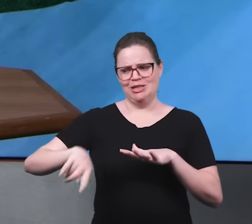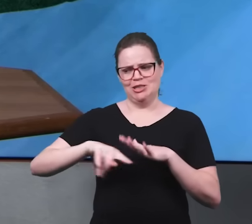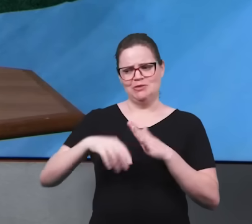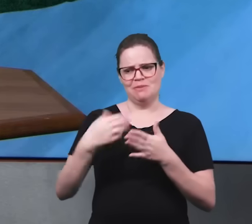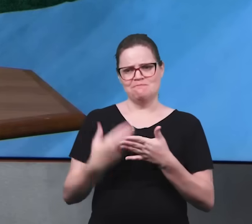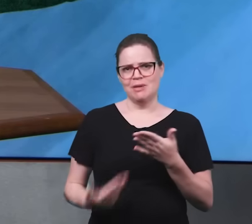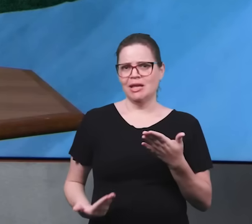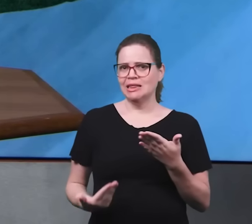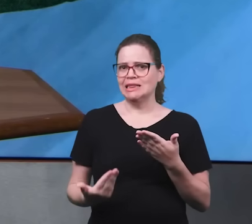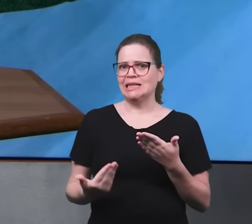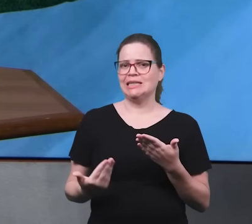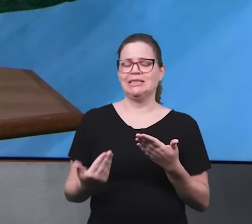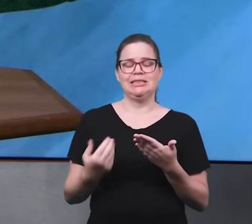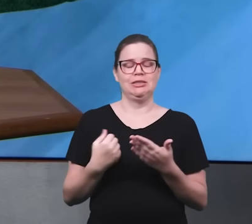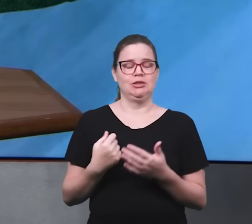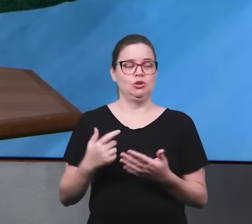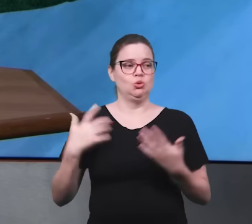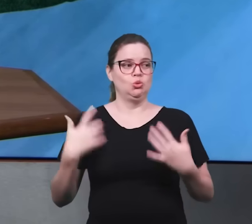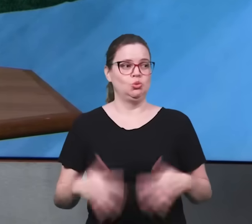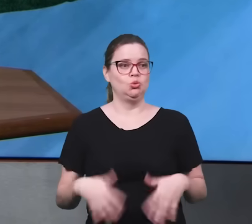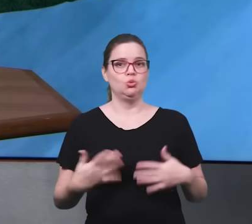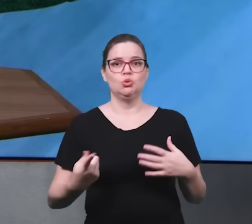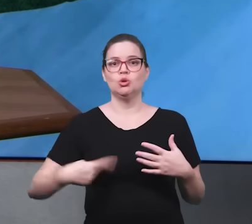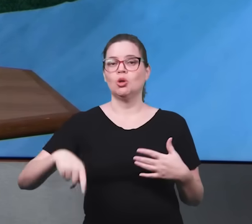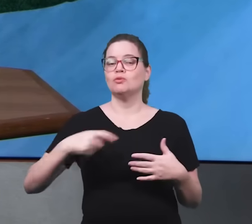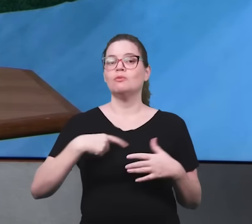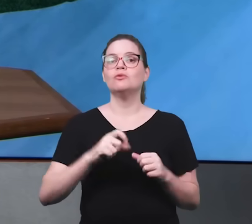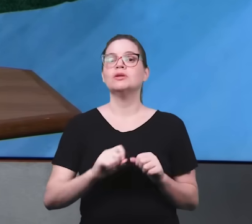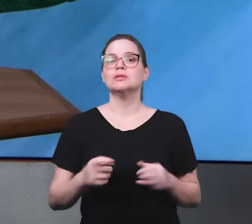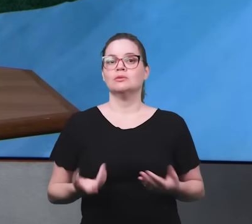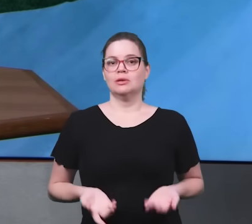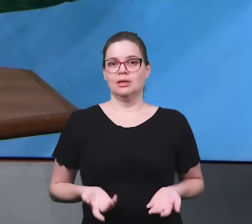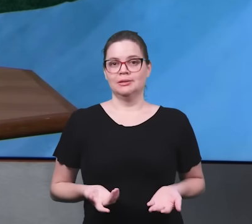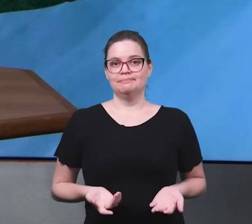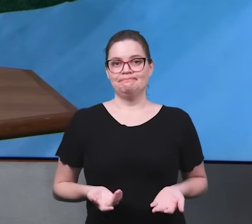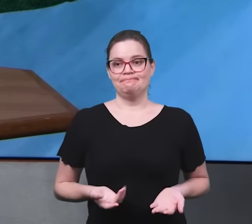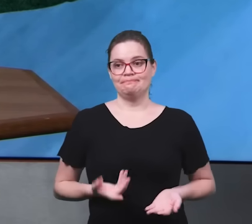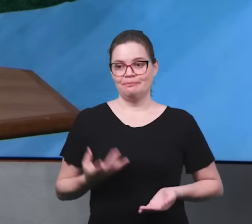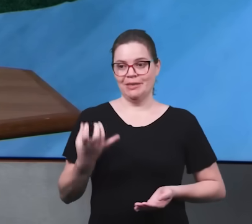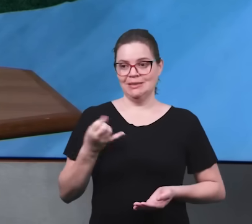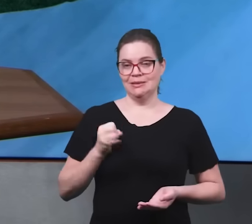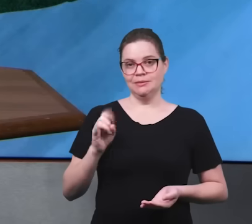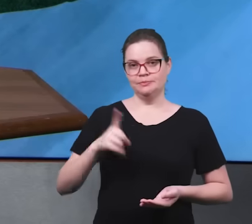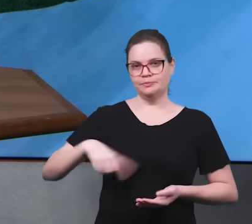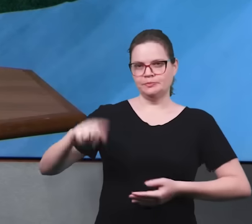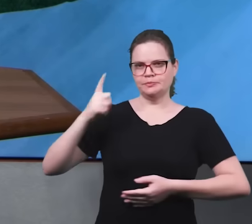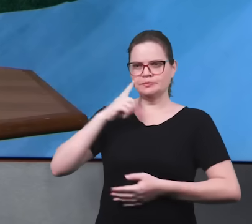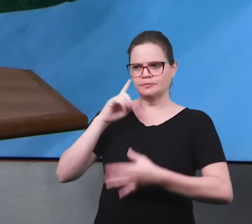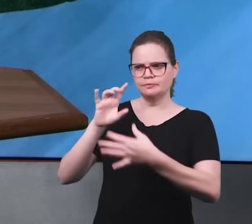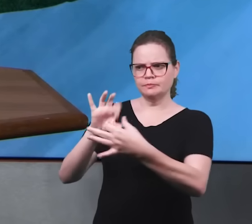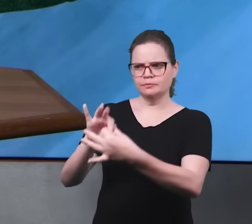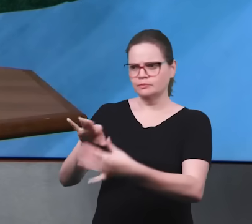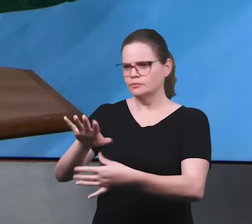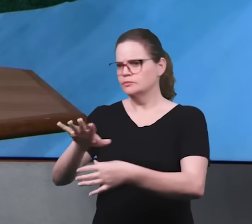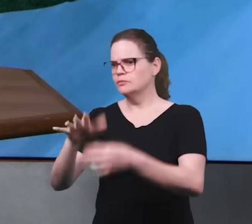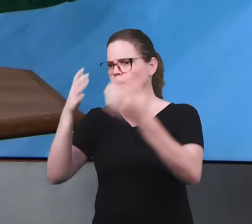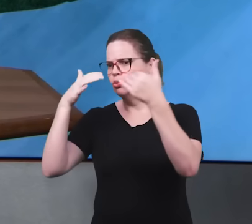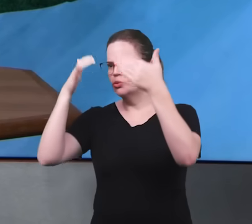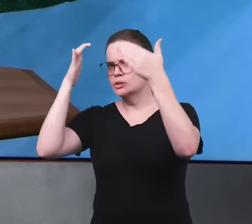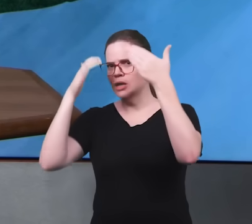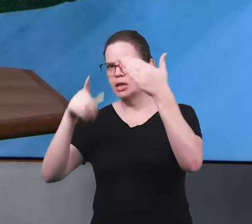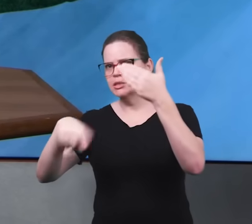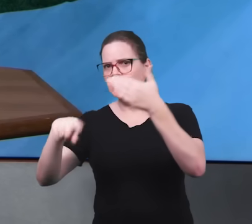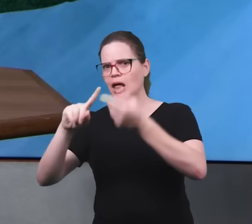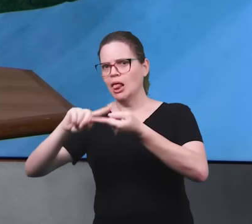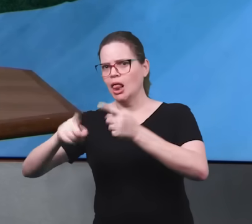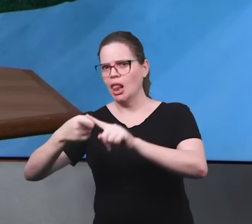de habitação deles. E o que nós vamos fazer agora? Se nós juntarmos aos outros reis